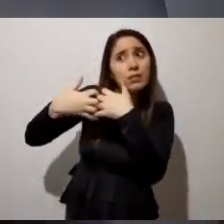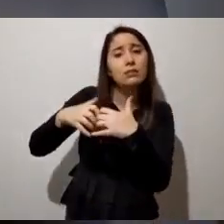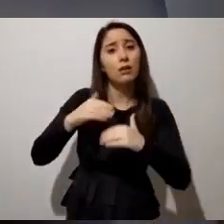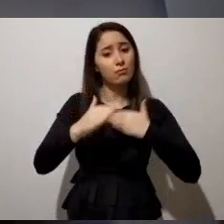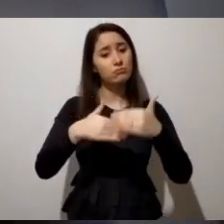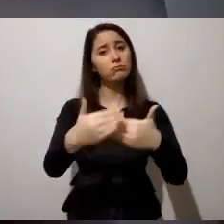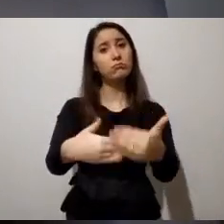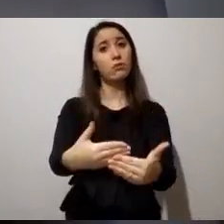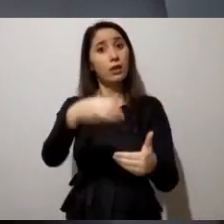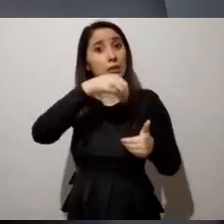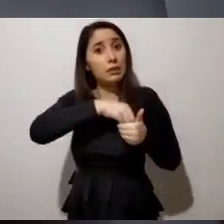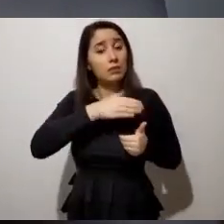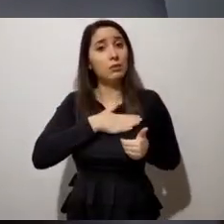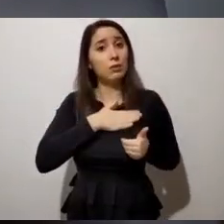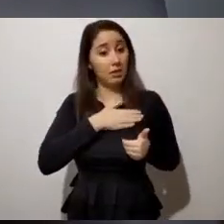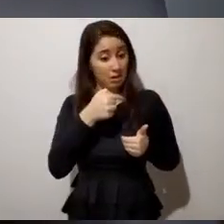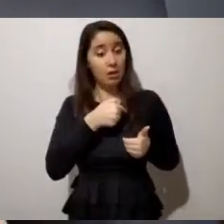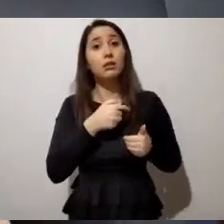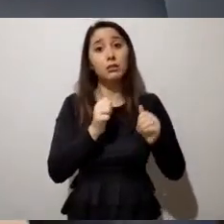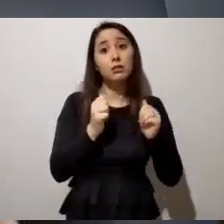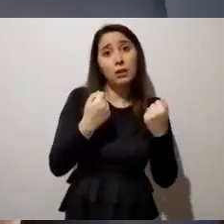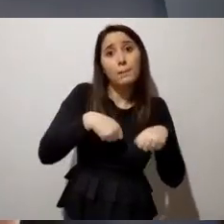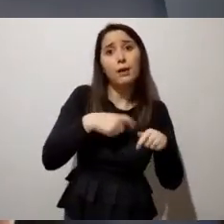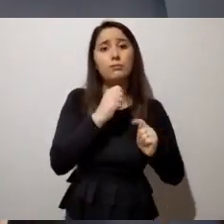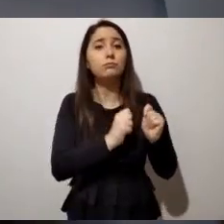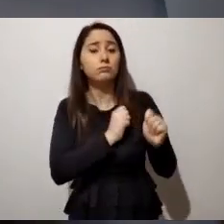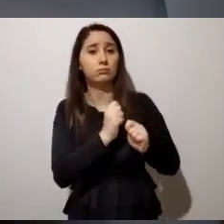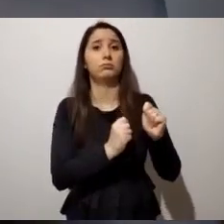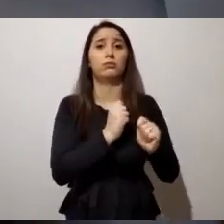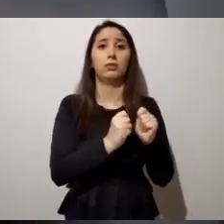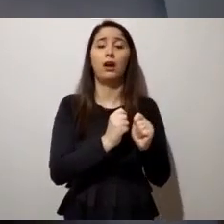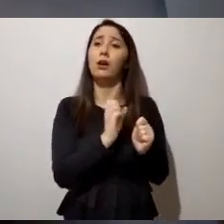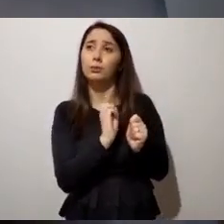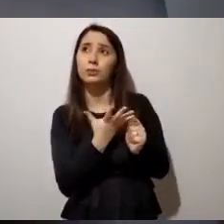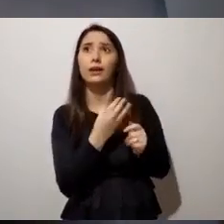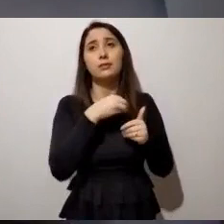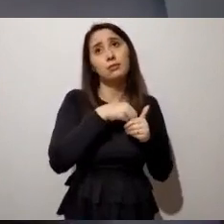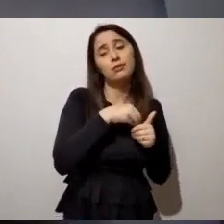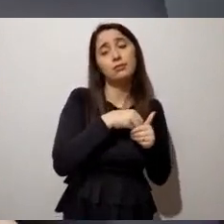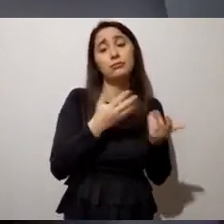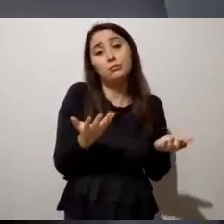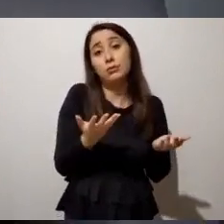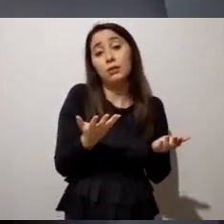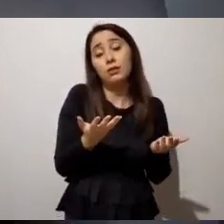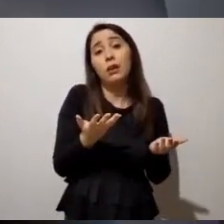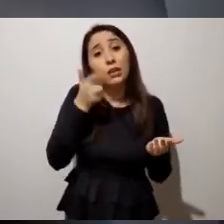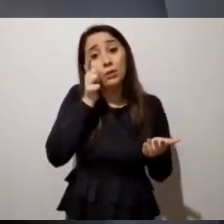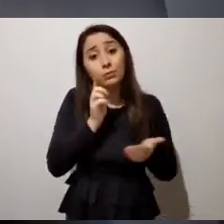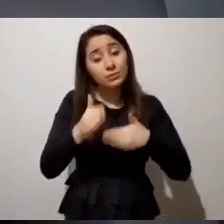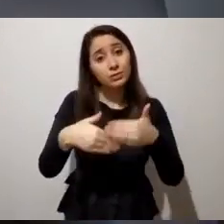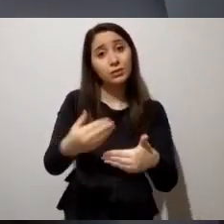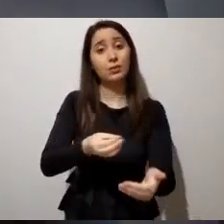dentro de você, que são o local onde você pode controlar o que acontece e assim promover uma vida